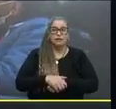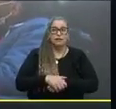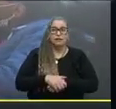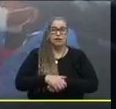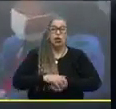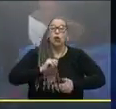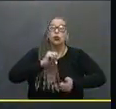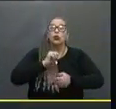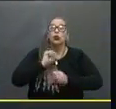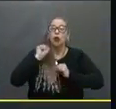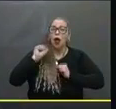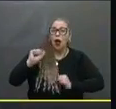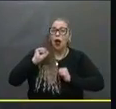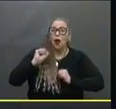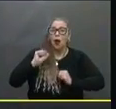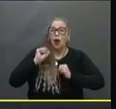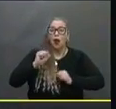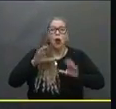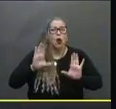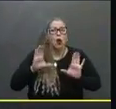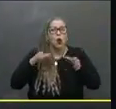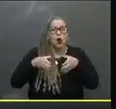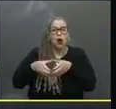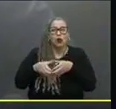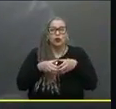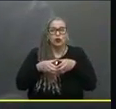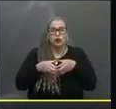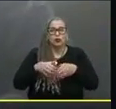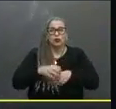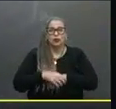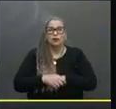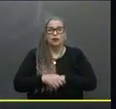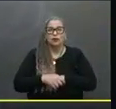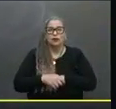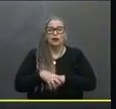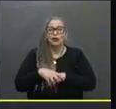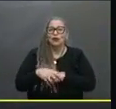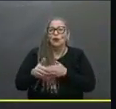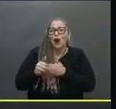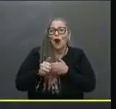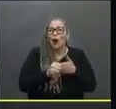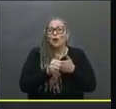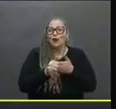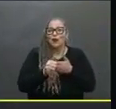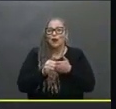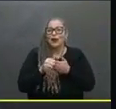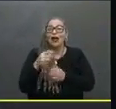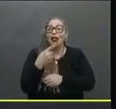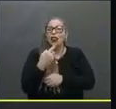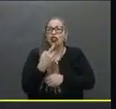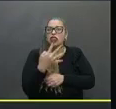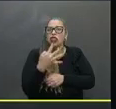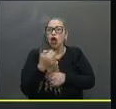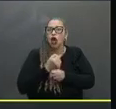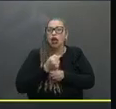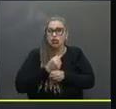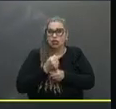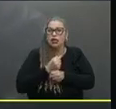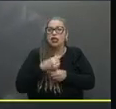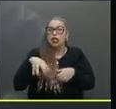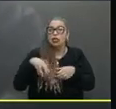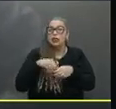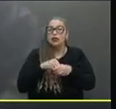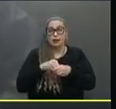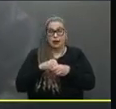os torcedores, as torcidas organizadas, que me acompanharam ao longo de 14 anos dentro do clube.